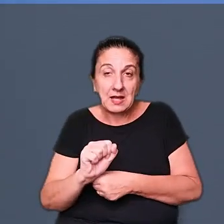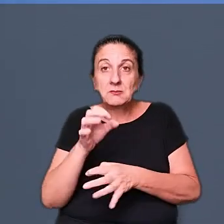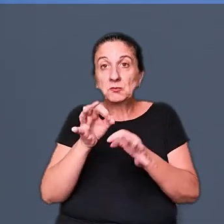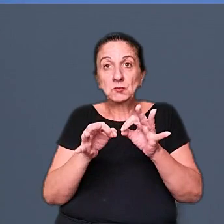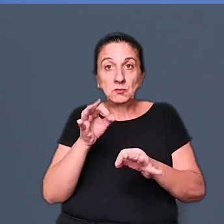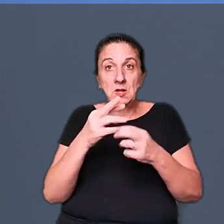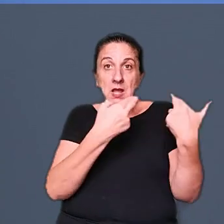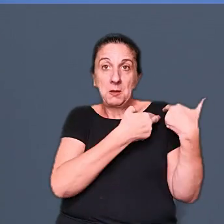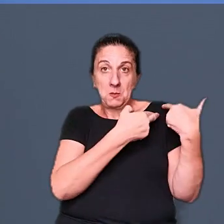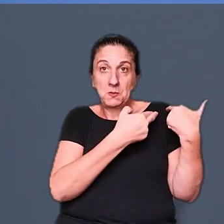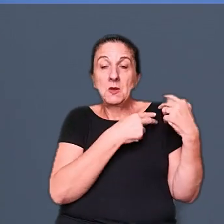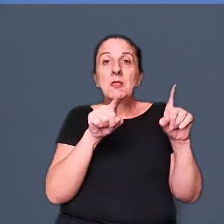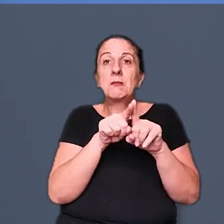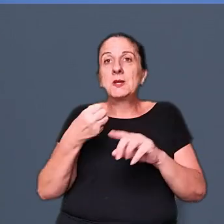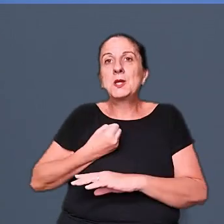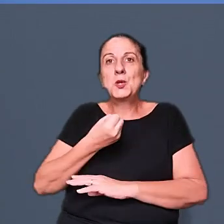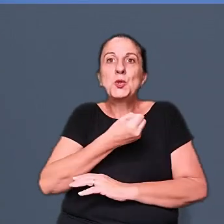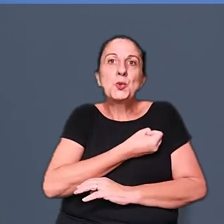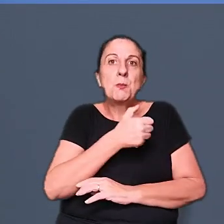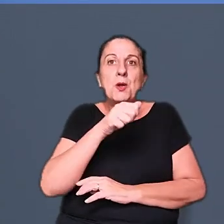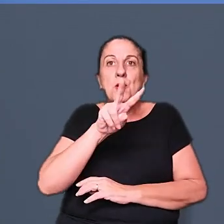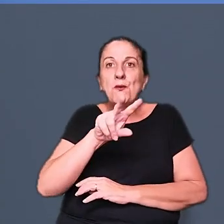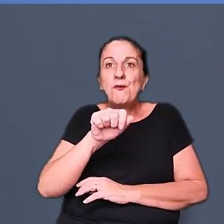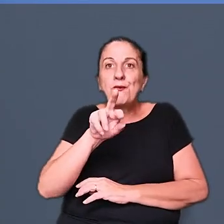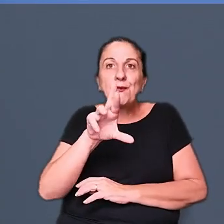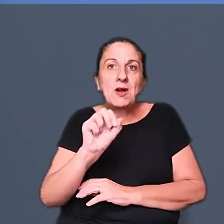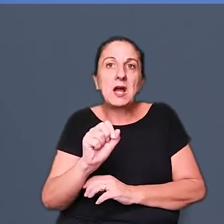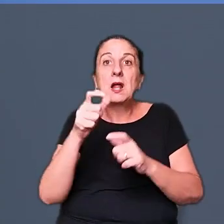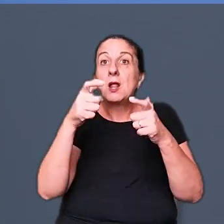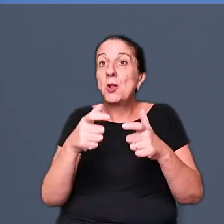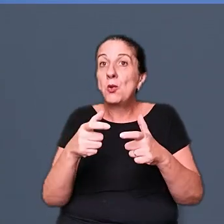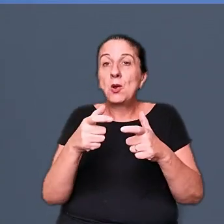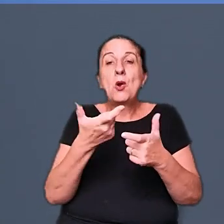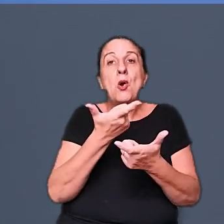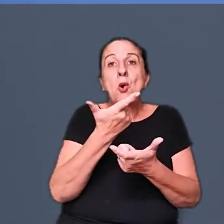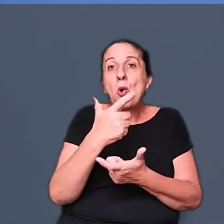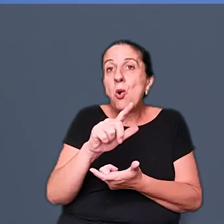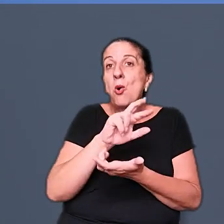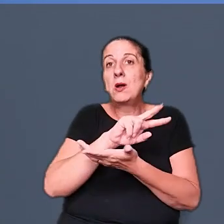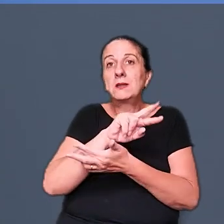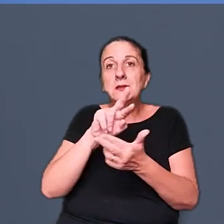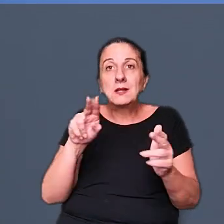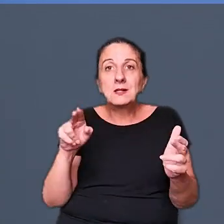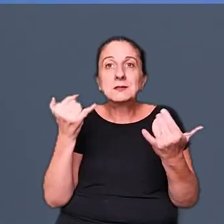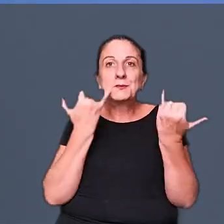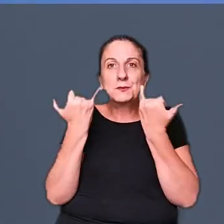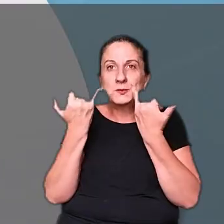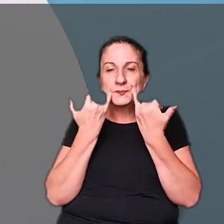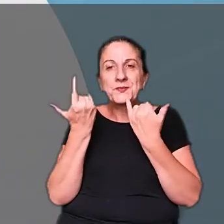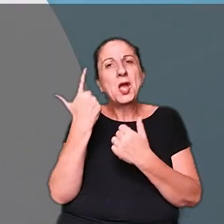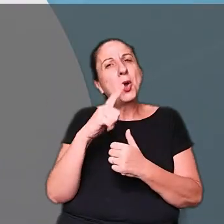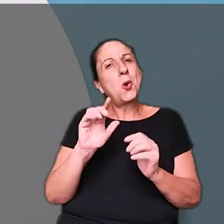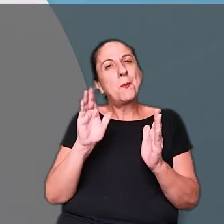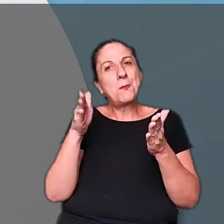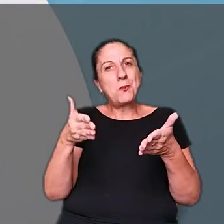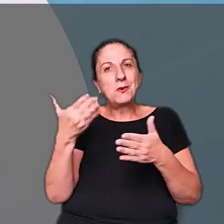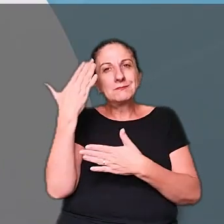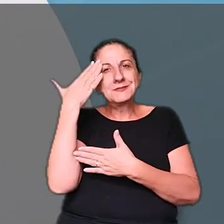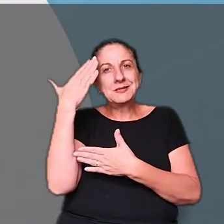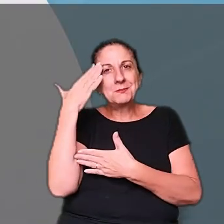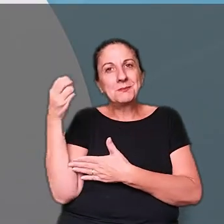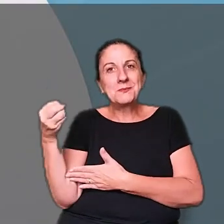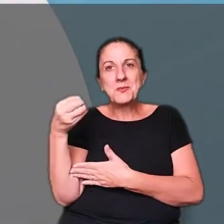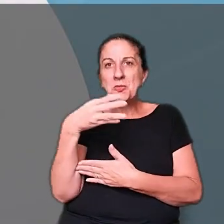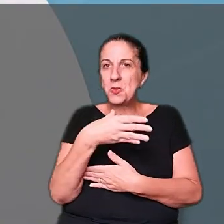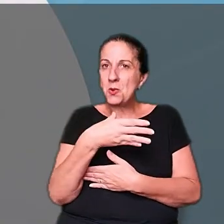vara responsável pela jurisdição e também o número de varas instaladas no local, entre outras informações. E no próximo